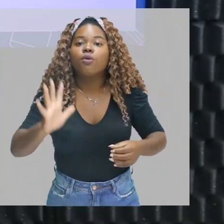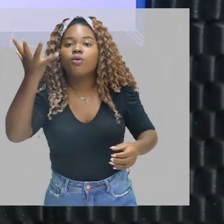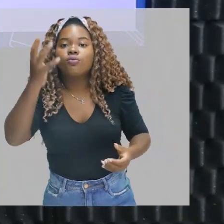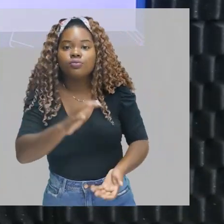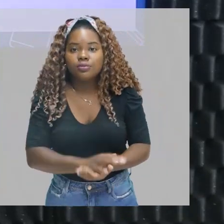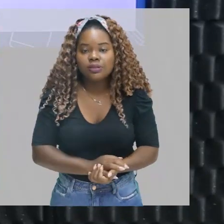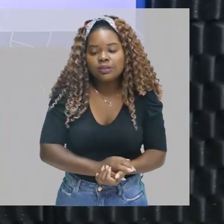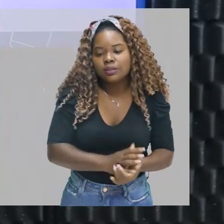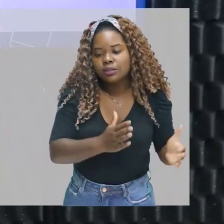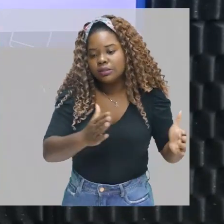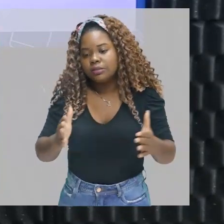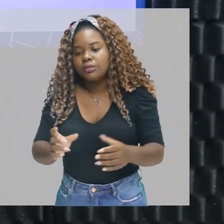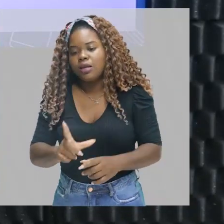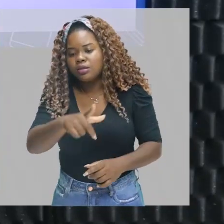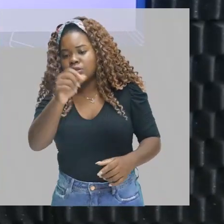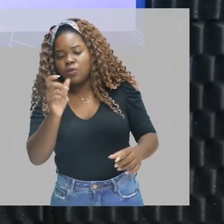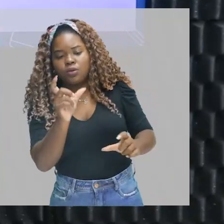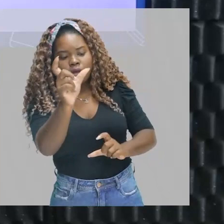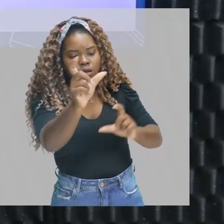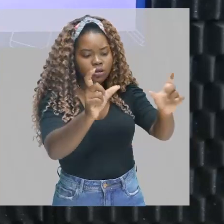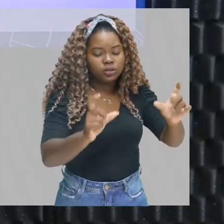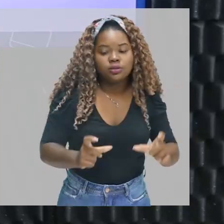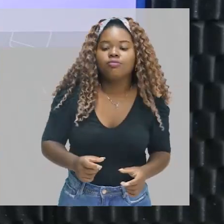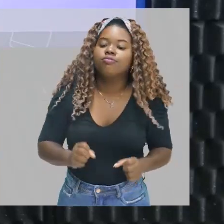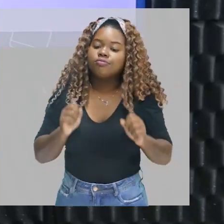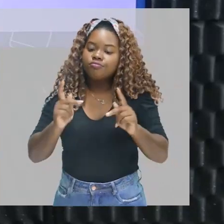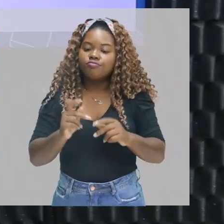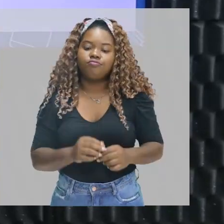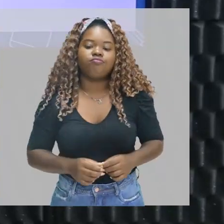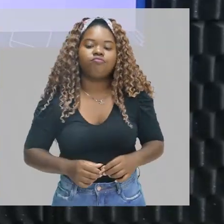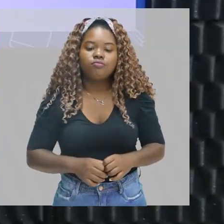das palavras e a disposição no texto.